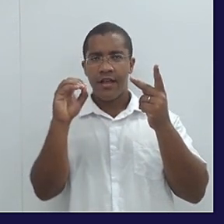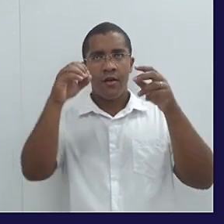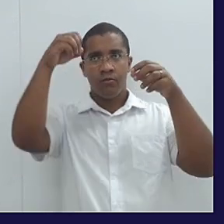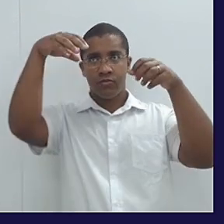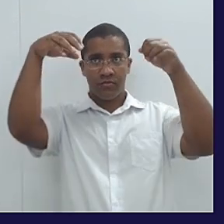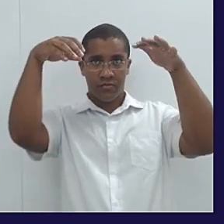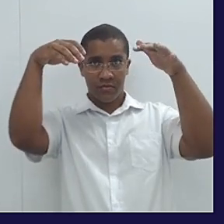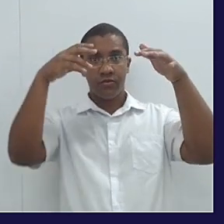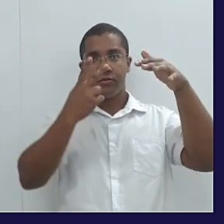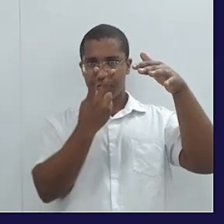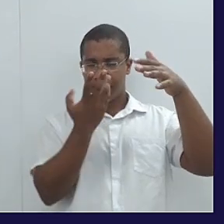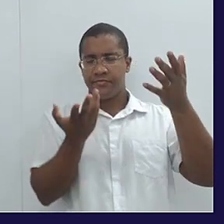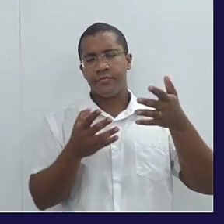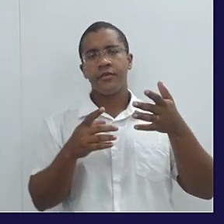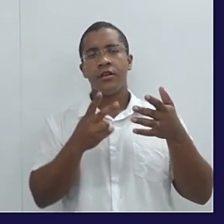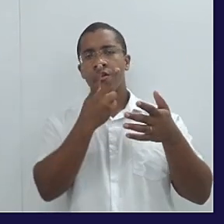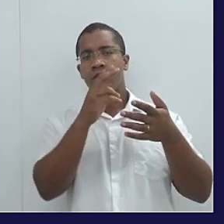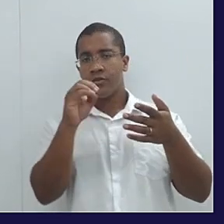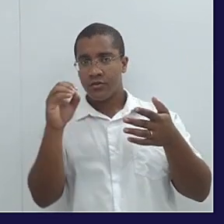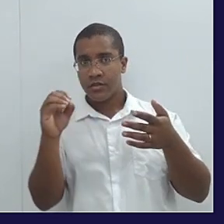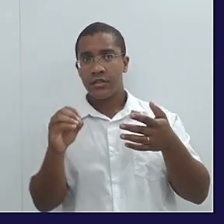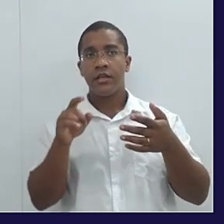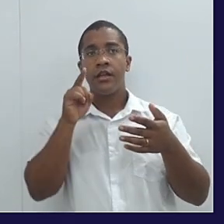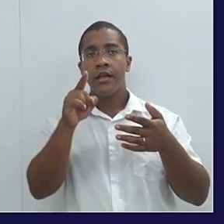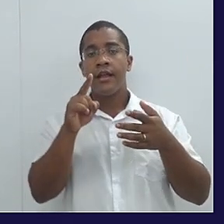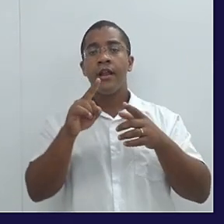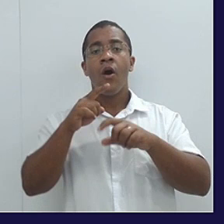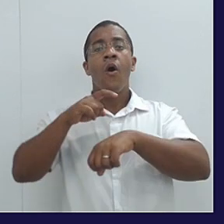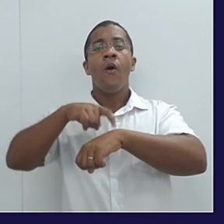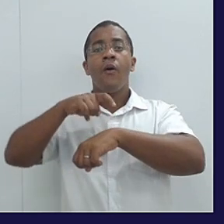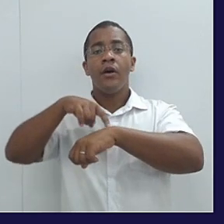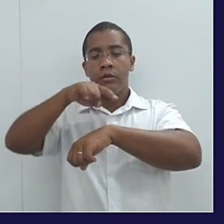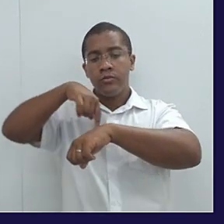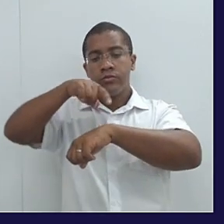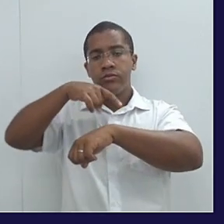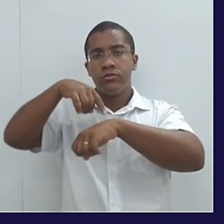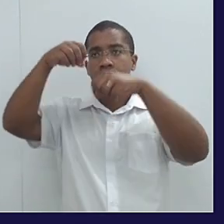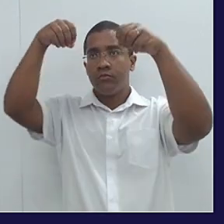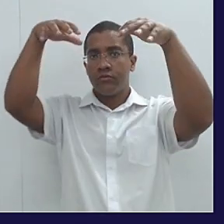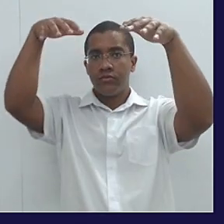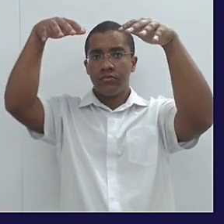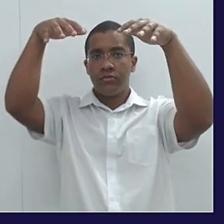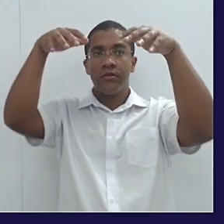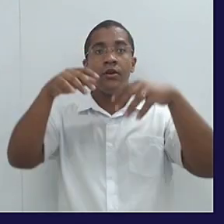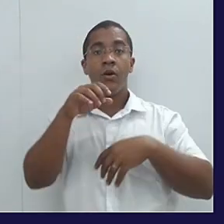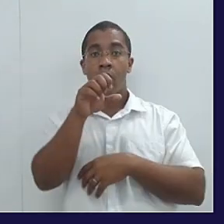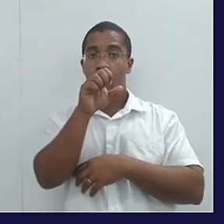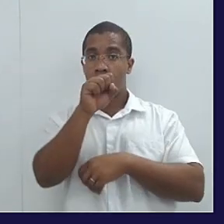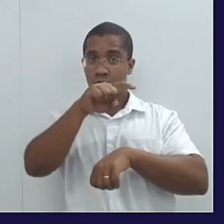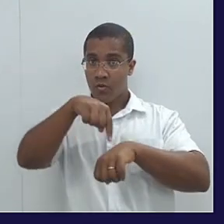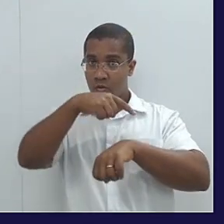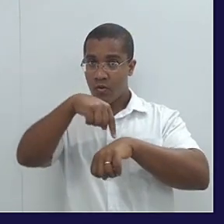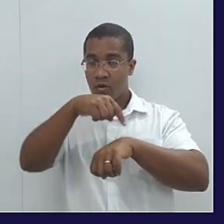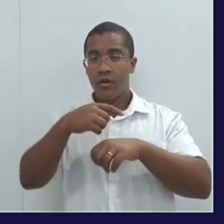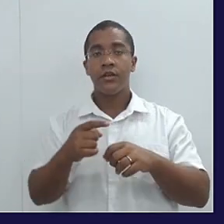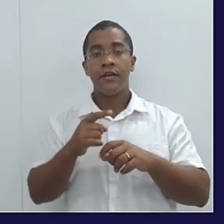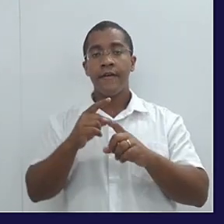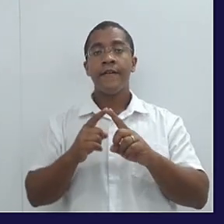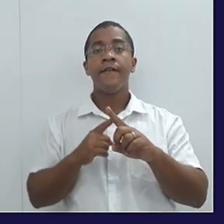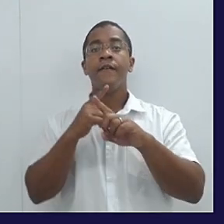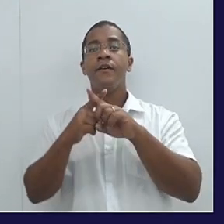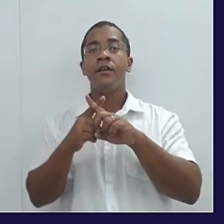watts, que vai multiplicar pelo horário que ela ficou ligada, que são 8 horas, né?